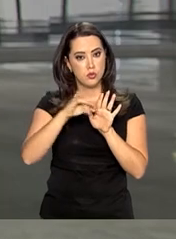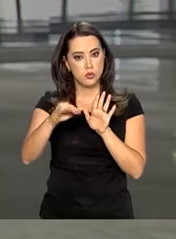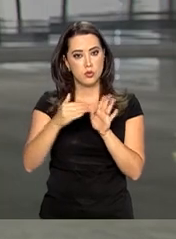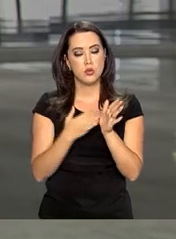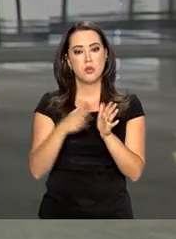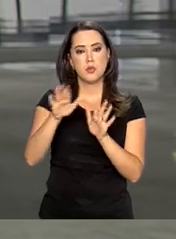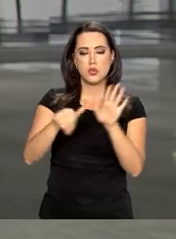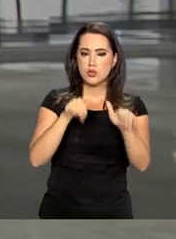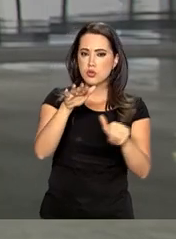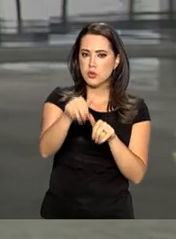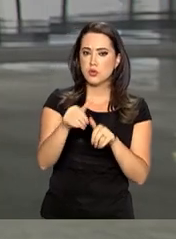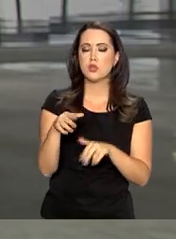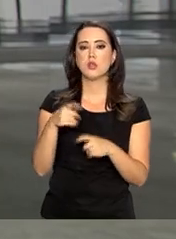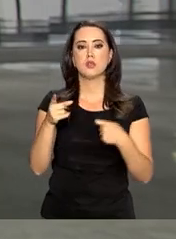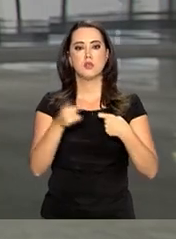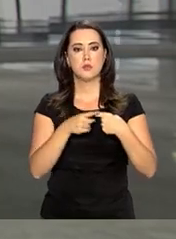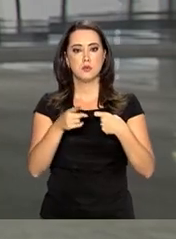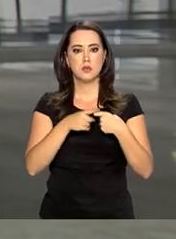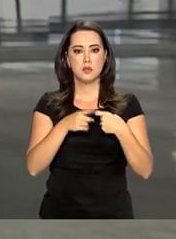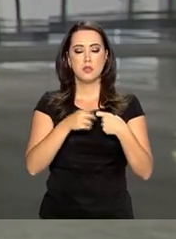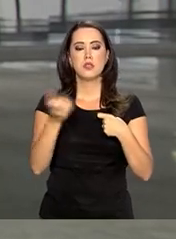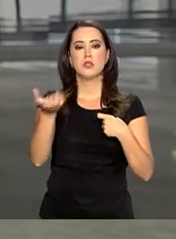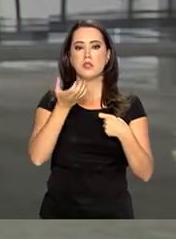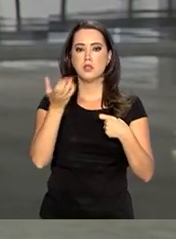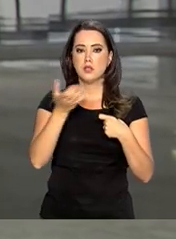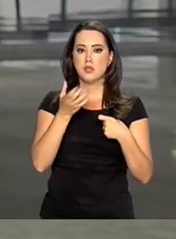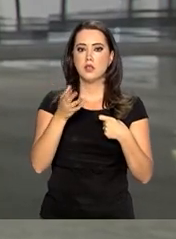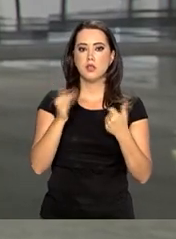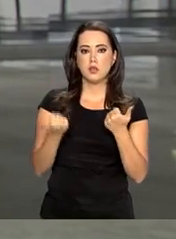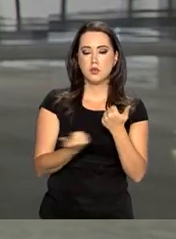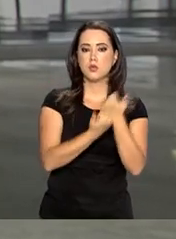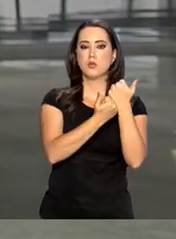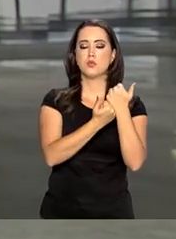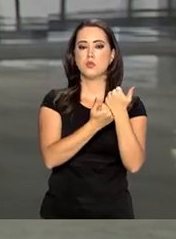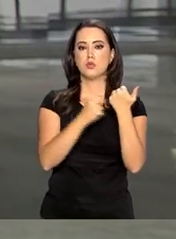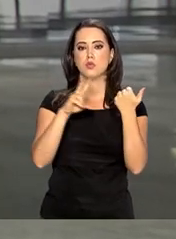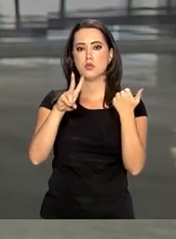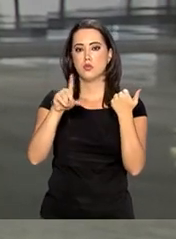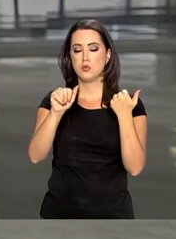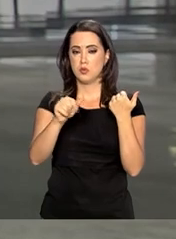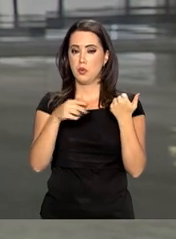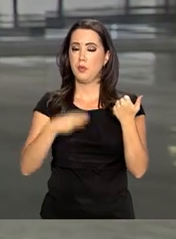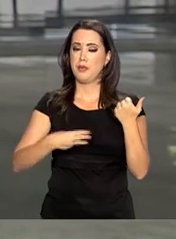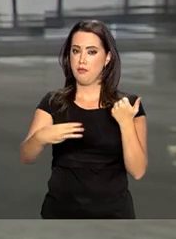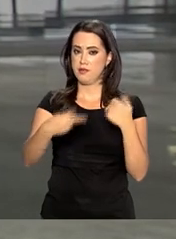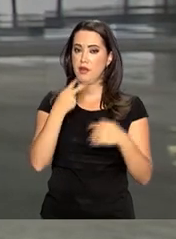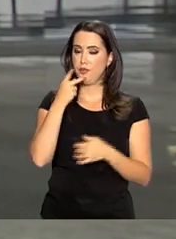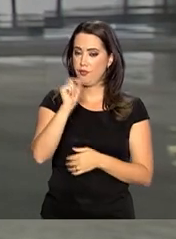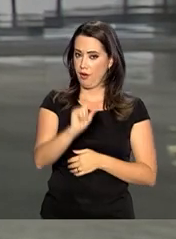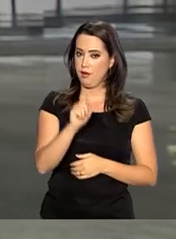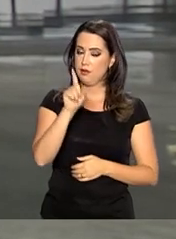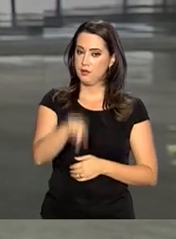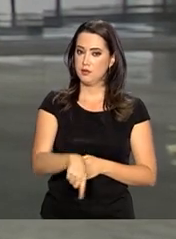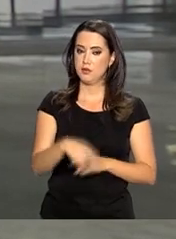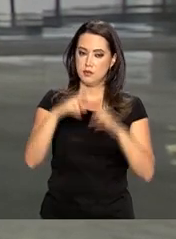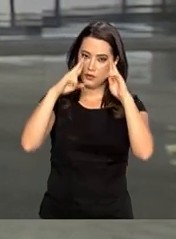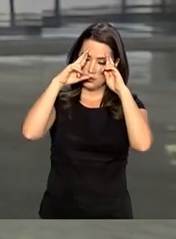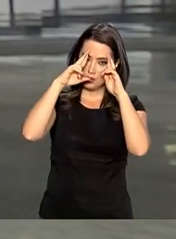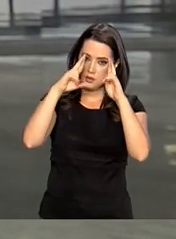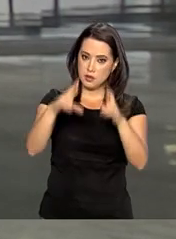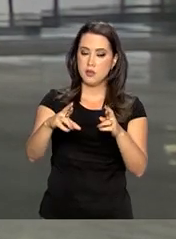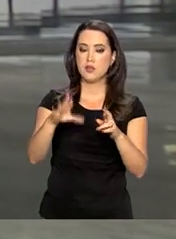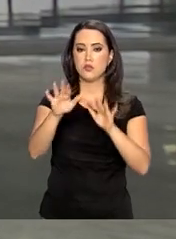para a convocação de médicos que queiram ocupar essas vagas. O Ministério ainda destaca que será respeitada